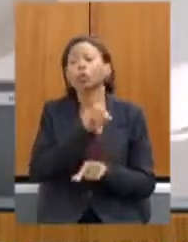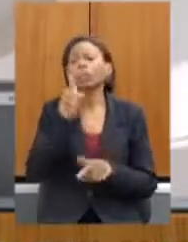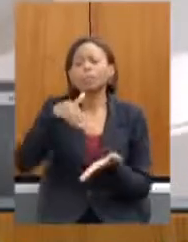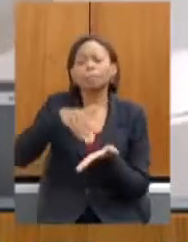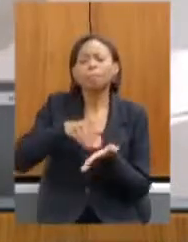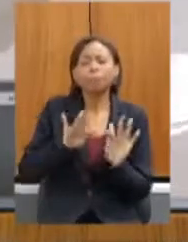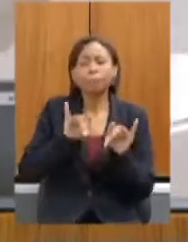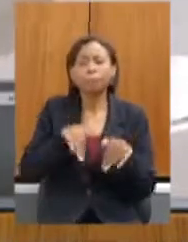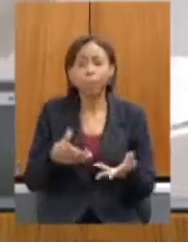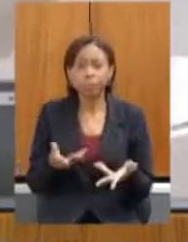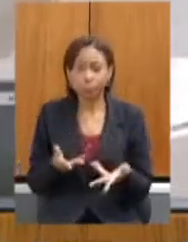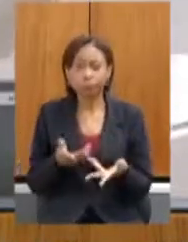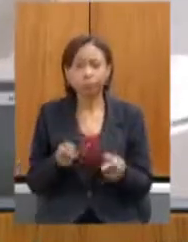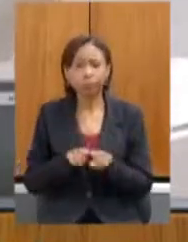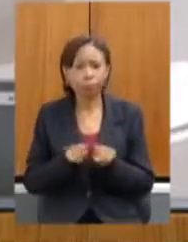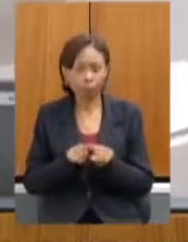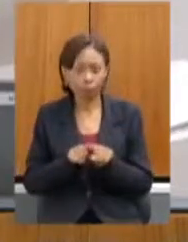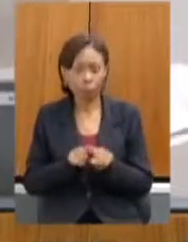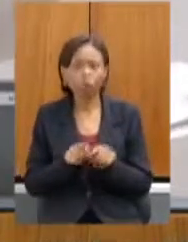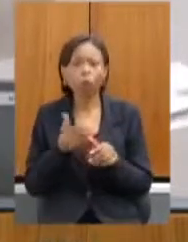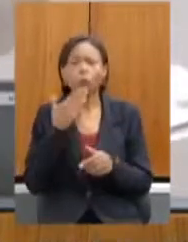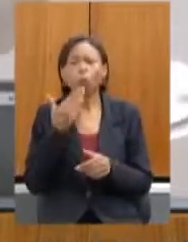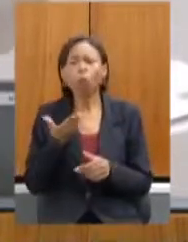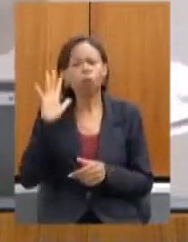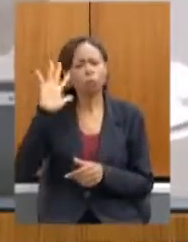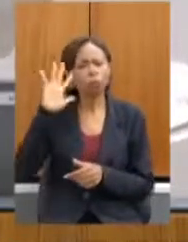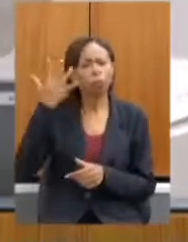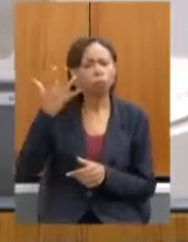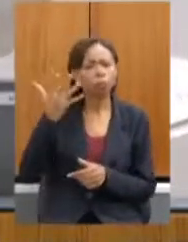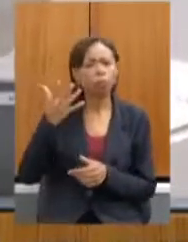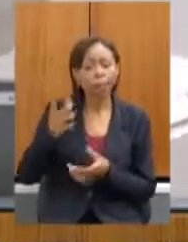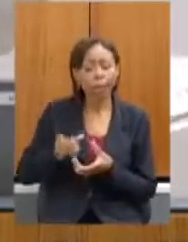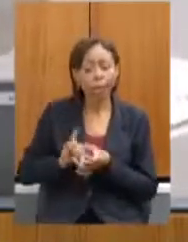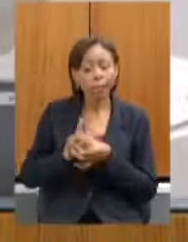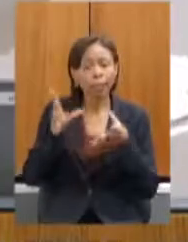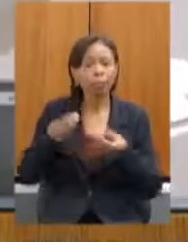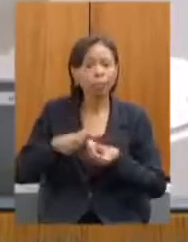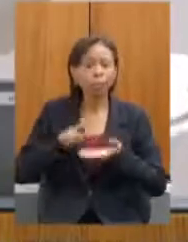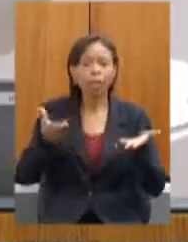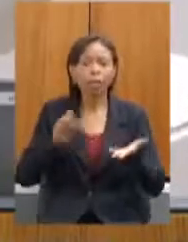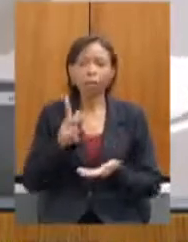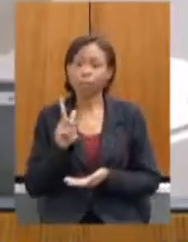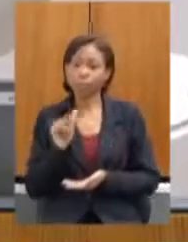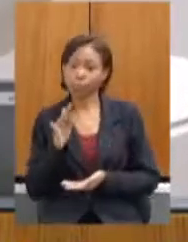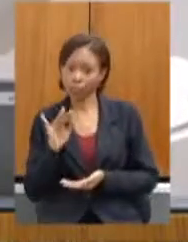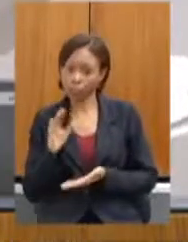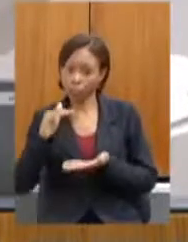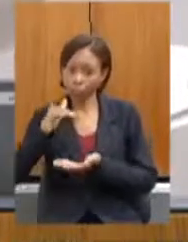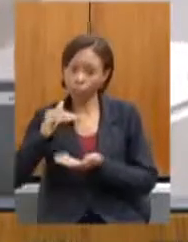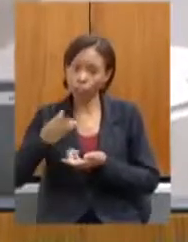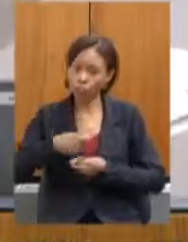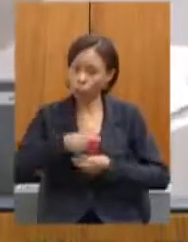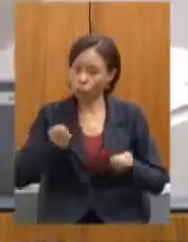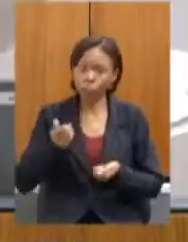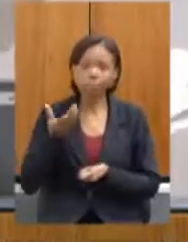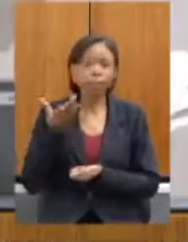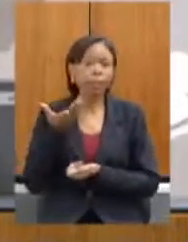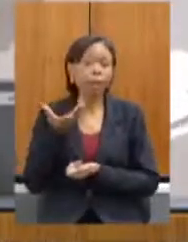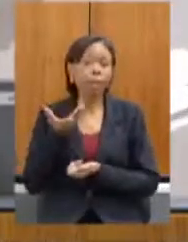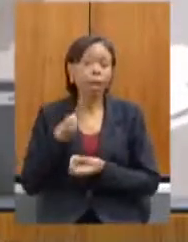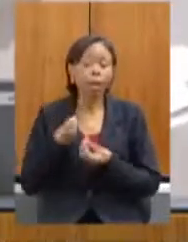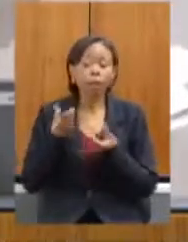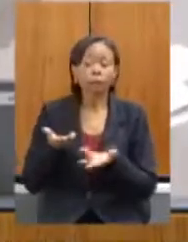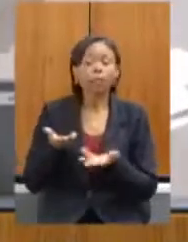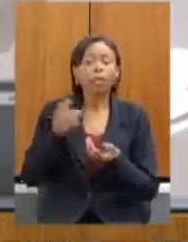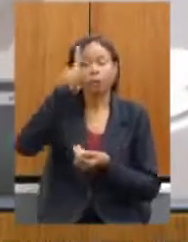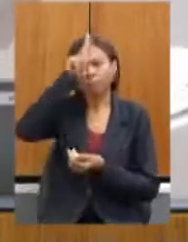de os procedimentos adotados para disponibilização de kits de teste de Diagnóstico 2019 aos hospitais